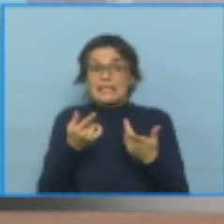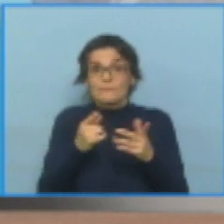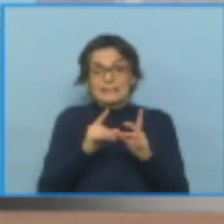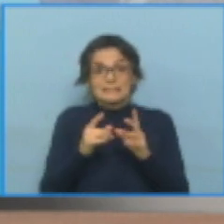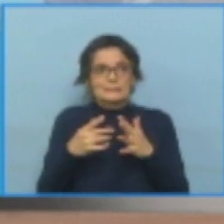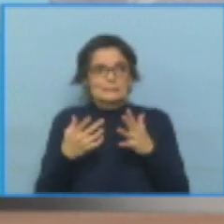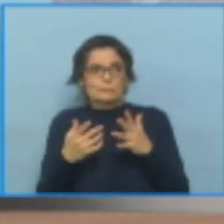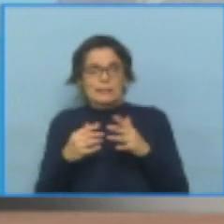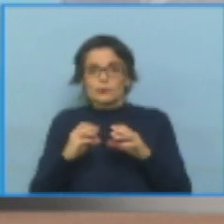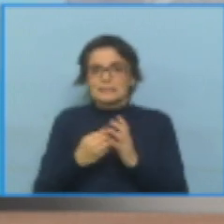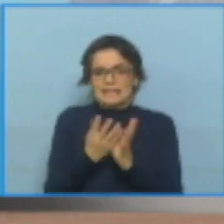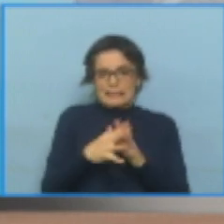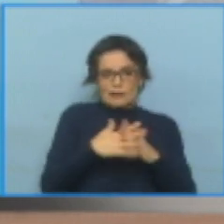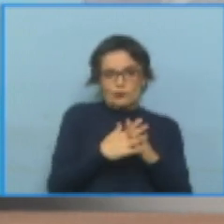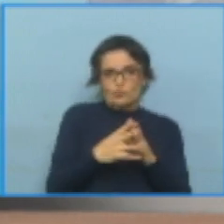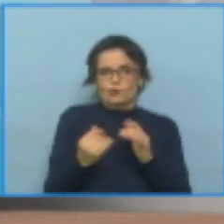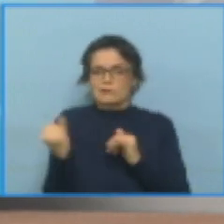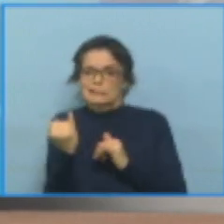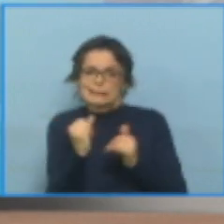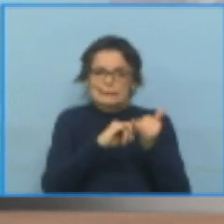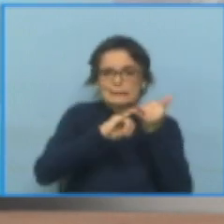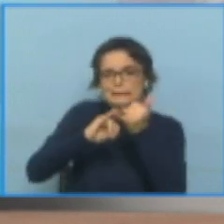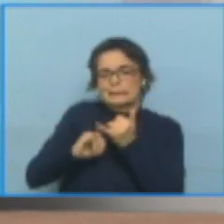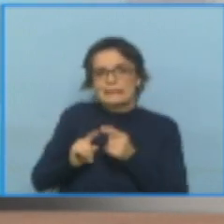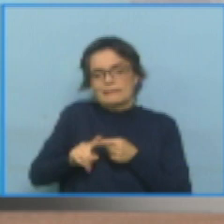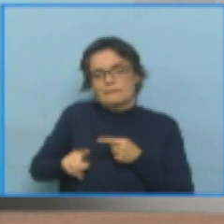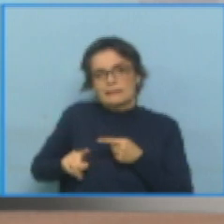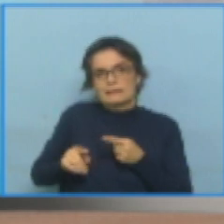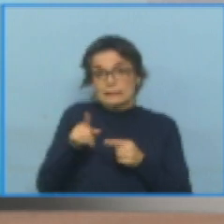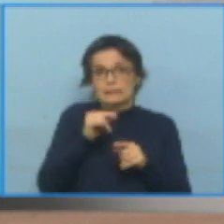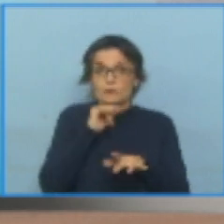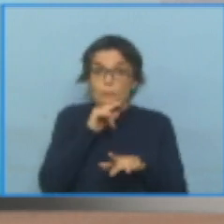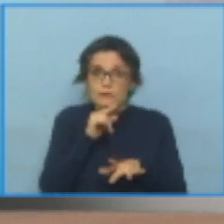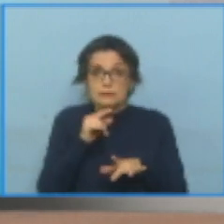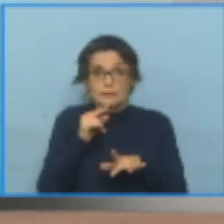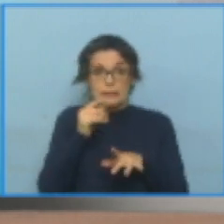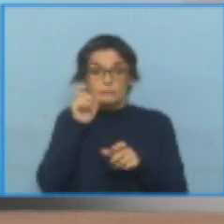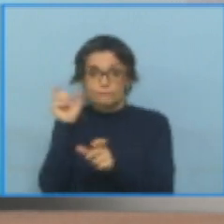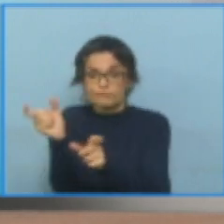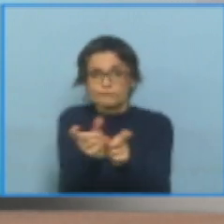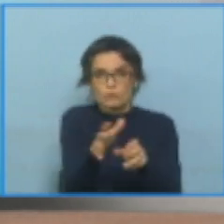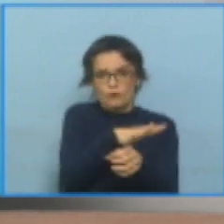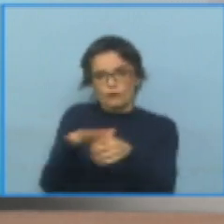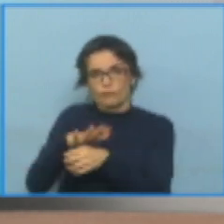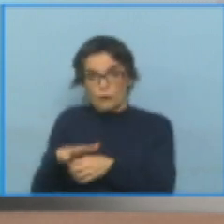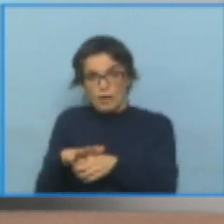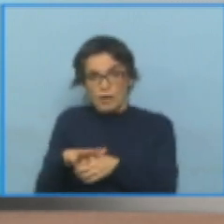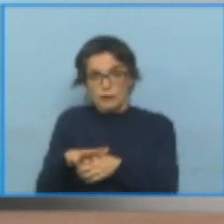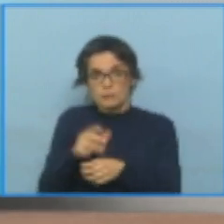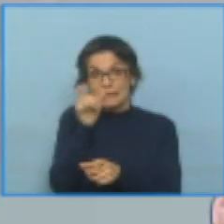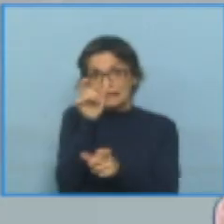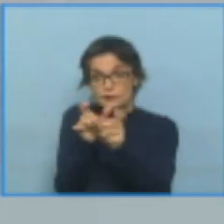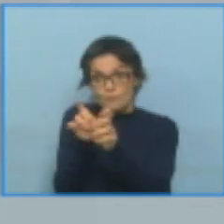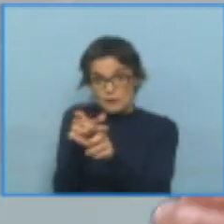articulação entre entidades que permitam uma correta monitorização destes casos, que o agressor seja tratado